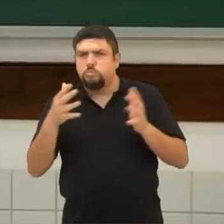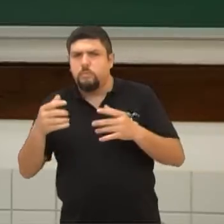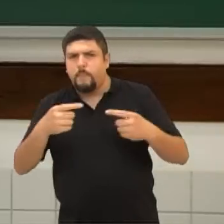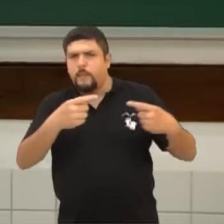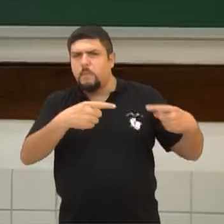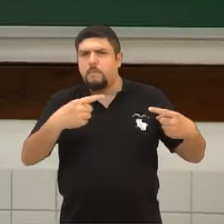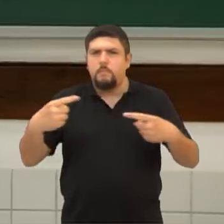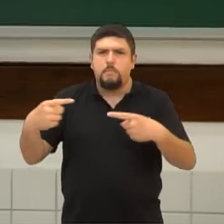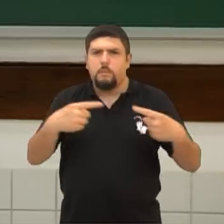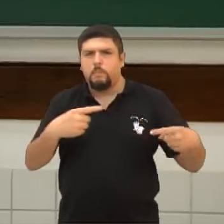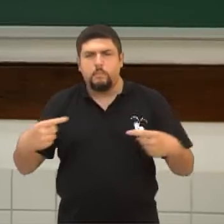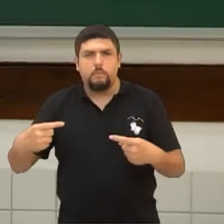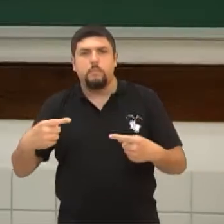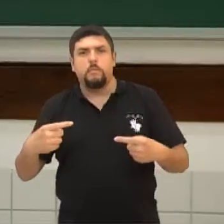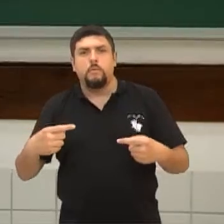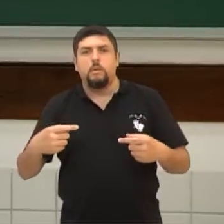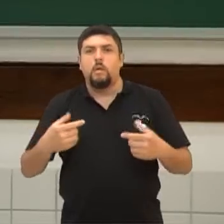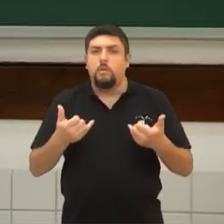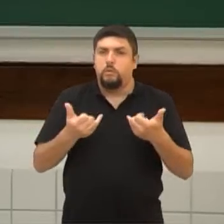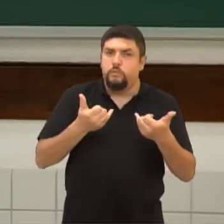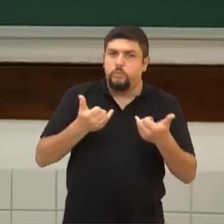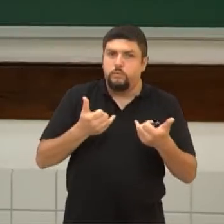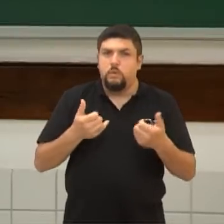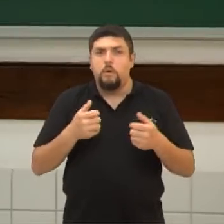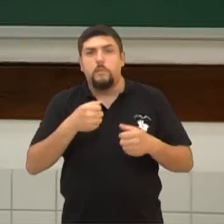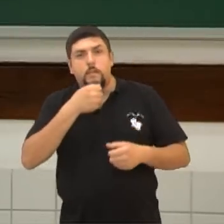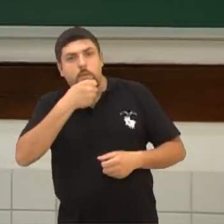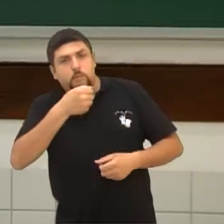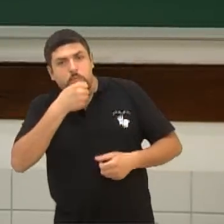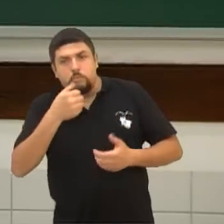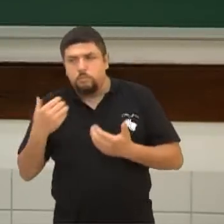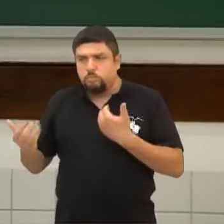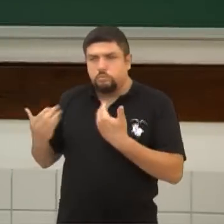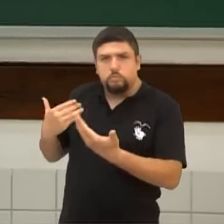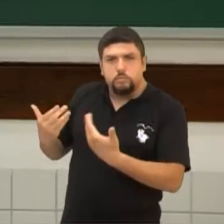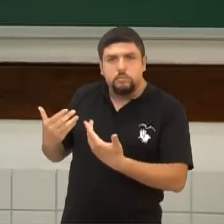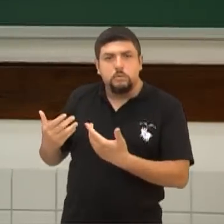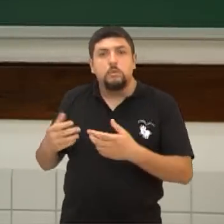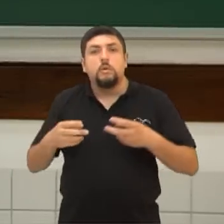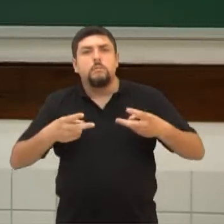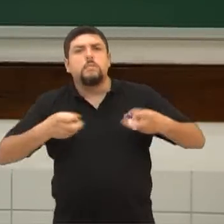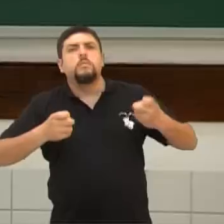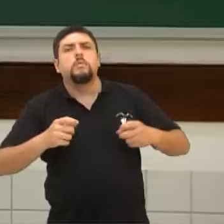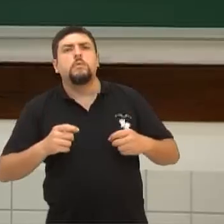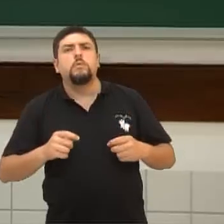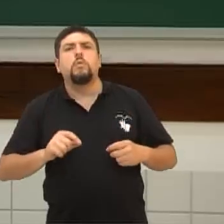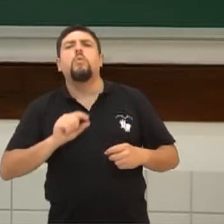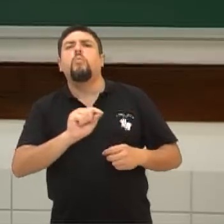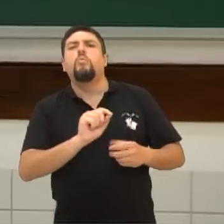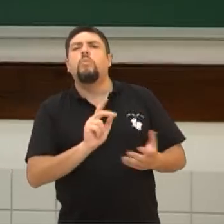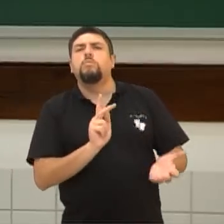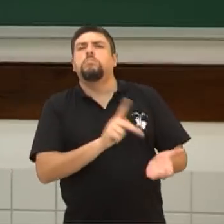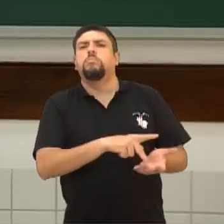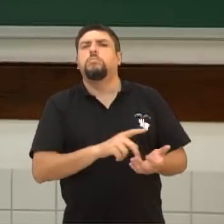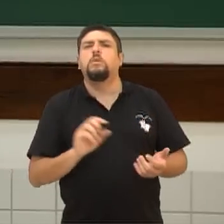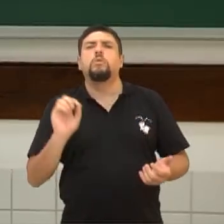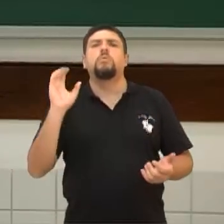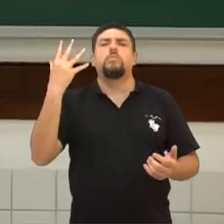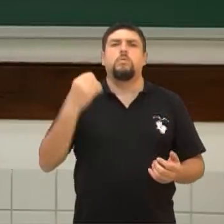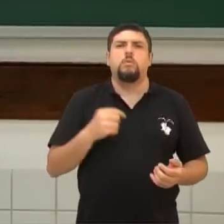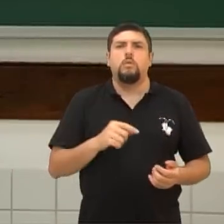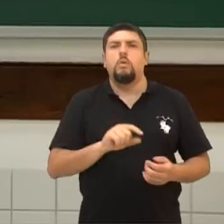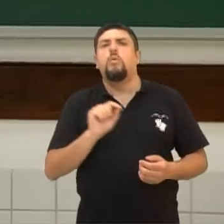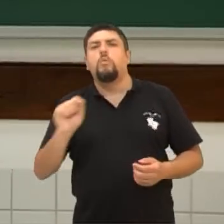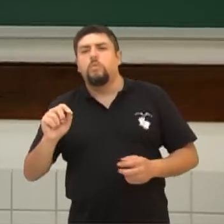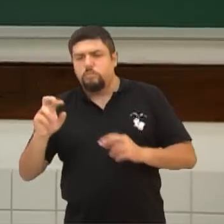argumentativo, alguma coisa informativo, uma entrevista, por exemplo, veja. O que é real, o que é fato, o que é